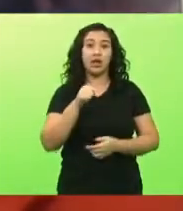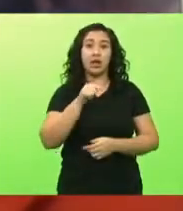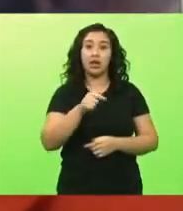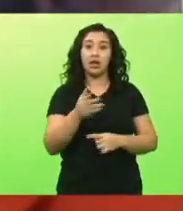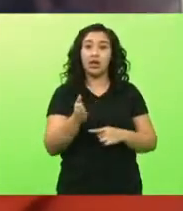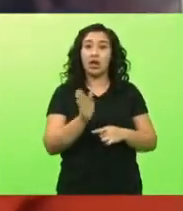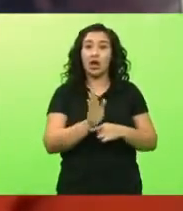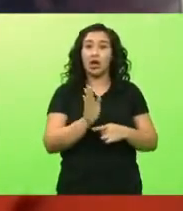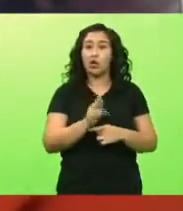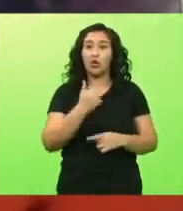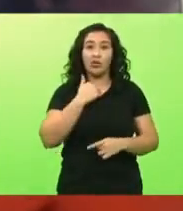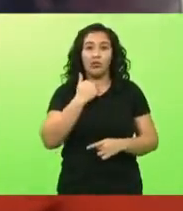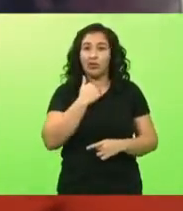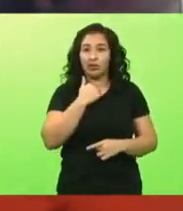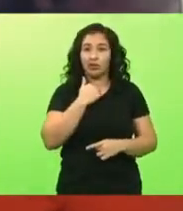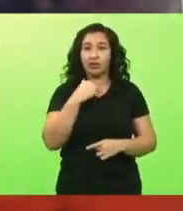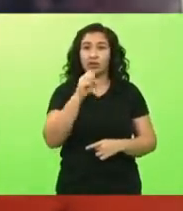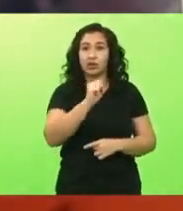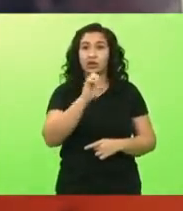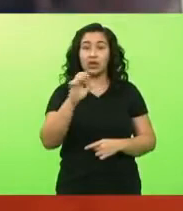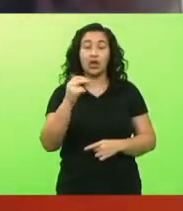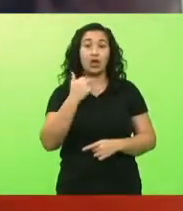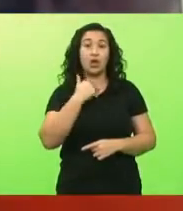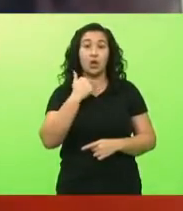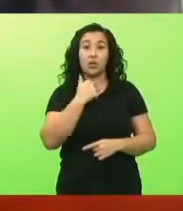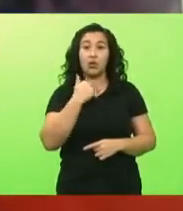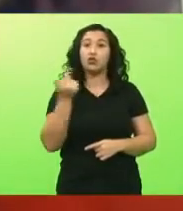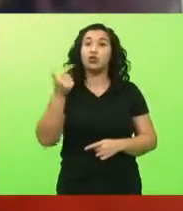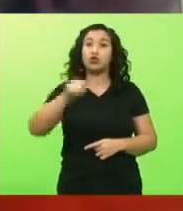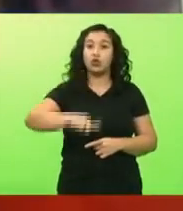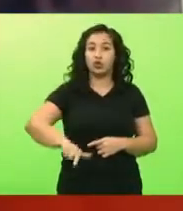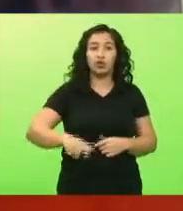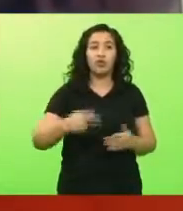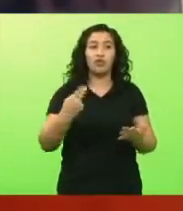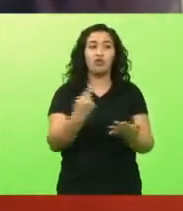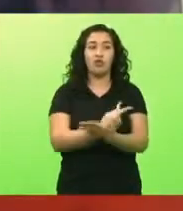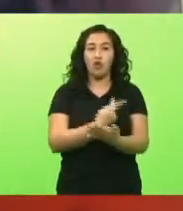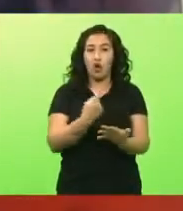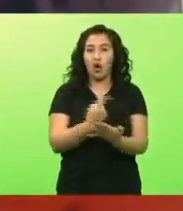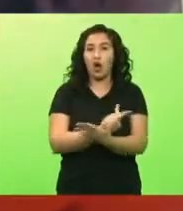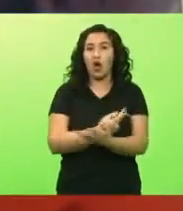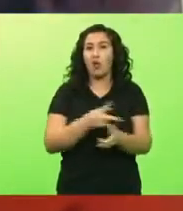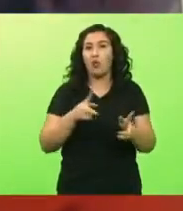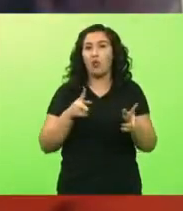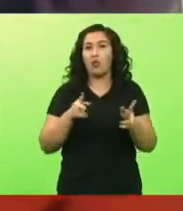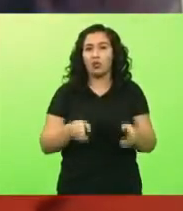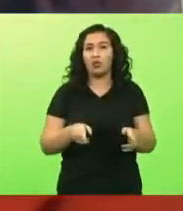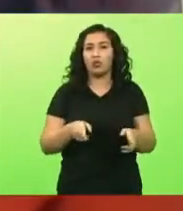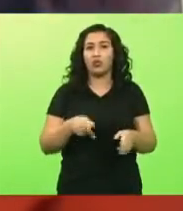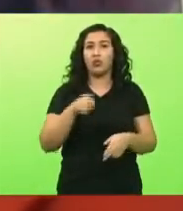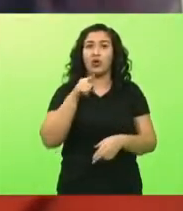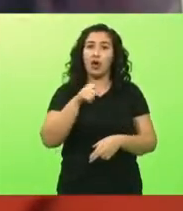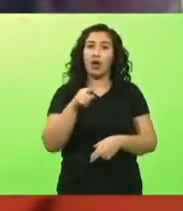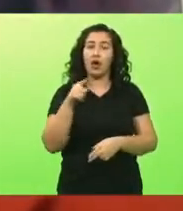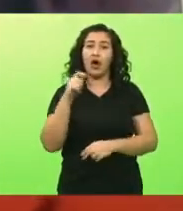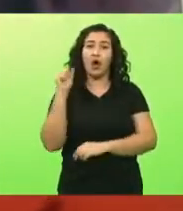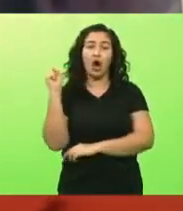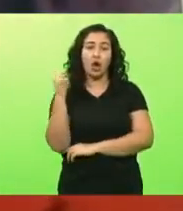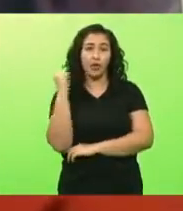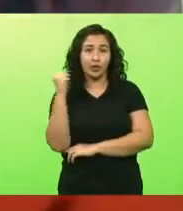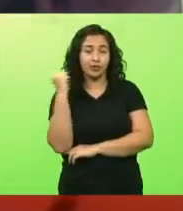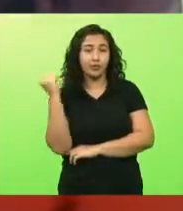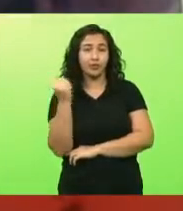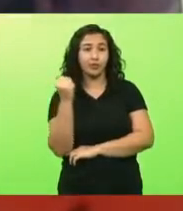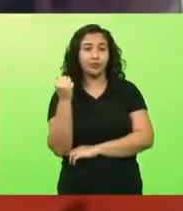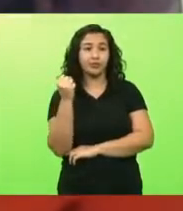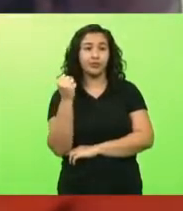oportunidade. Santa Catarina não pode repetir o mesmo erro do Rio Grande do Sul, certo? Com pandemia,